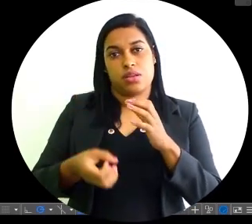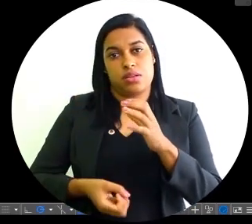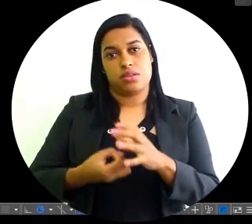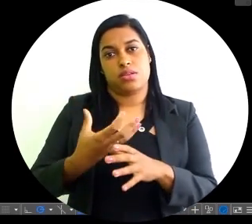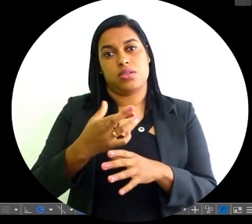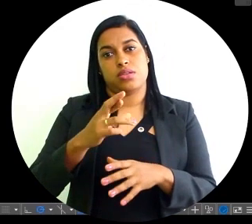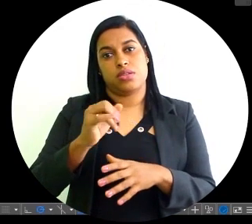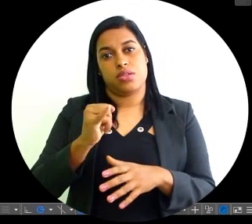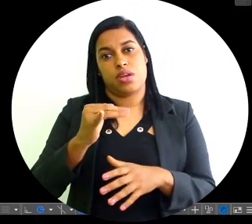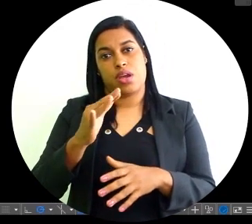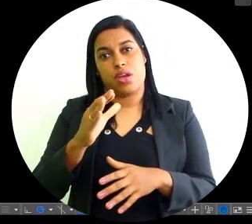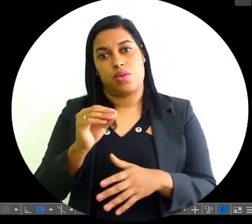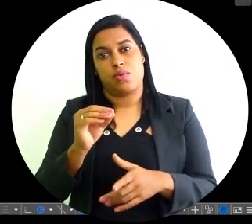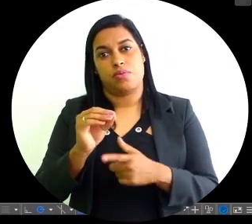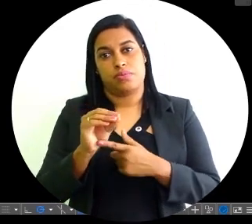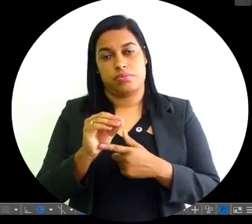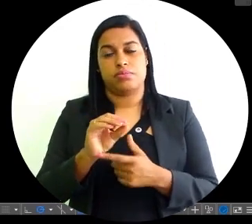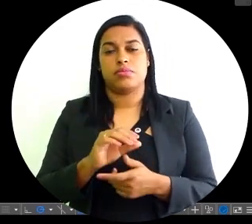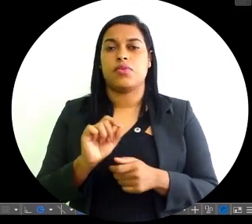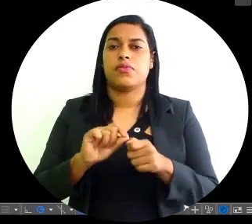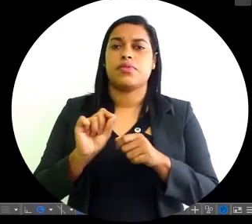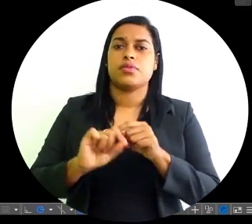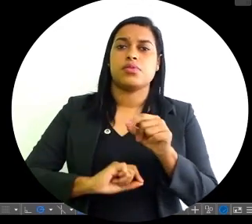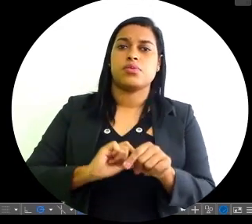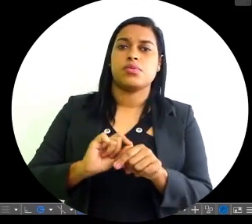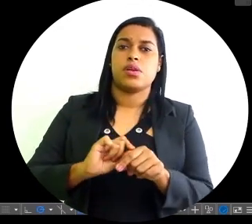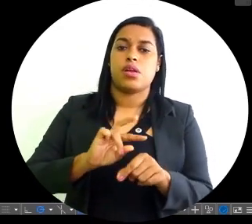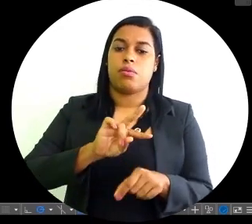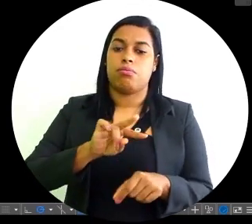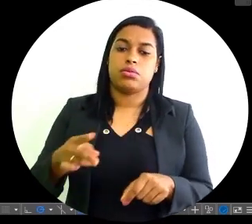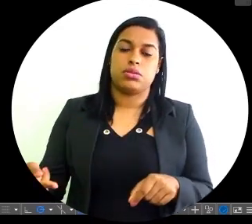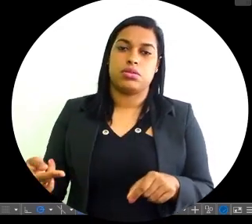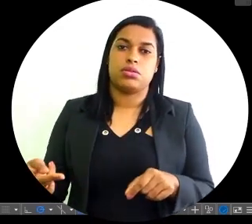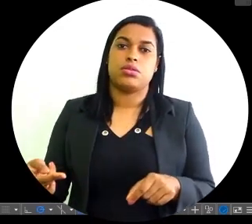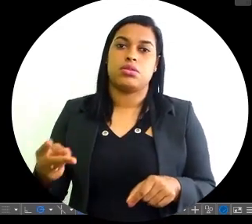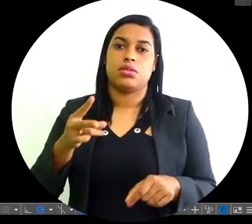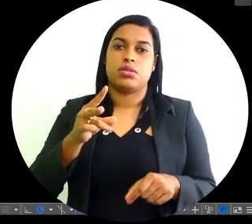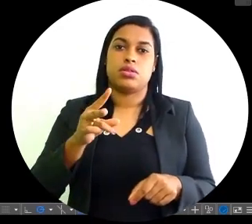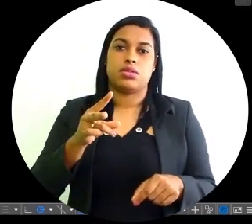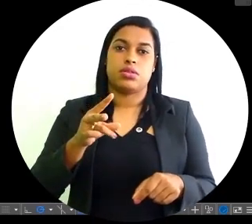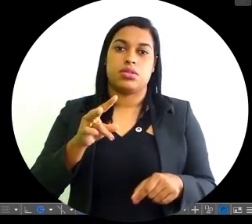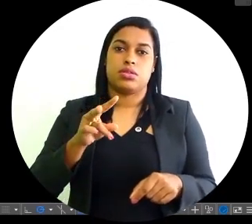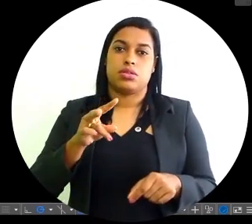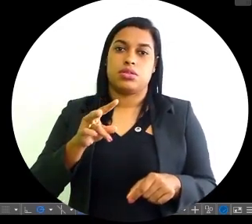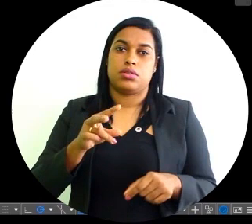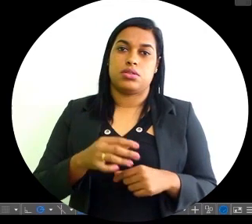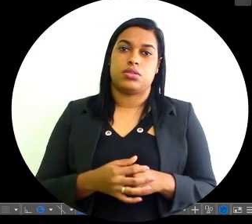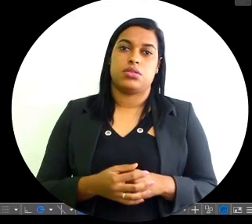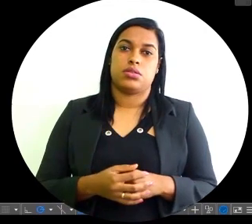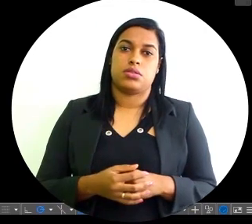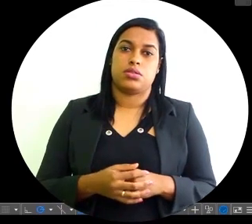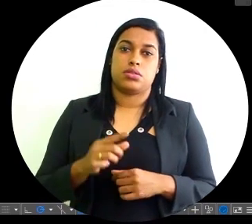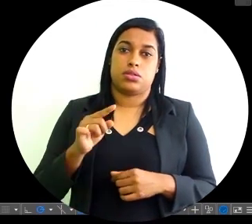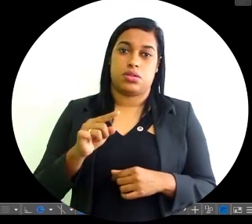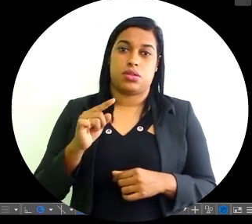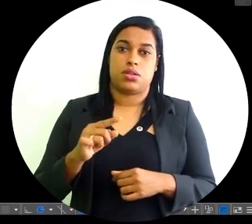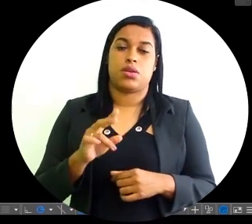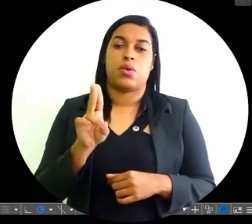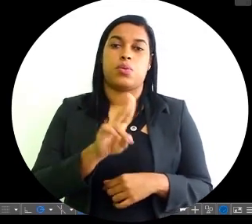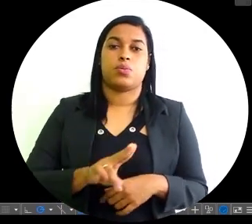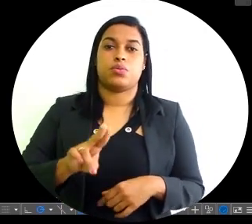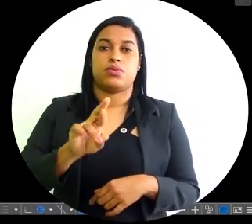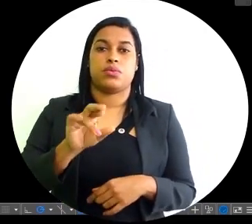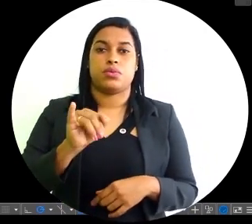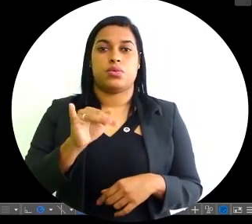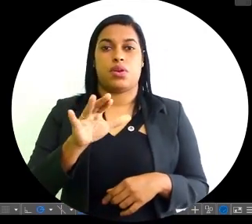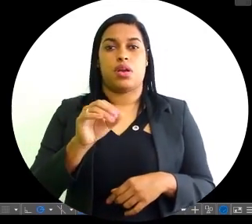raio. Então, nesse caso, o que eu fiz foi arredondar o vértice desse quadrado usando um raio de